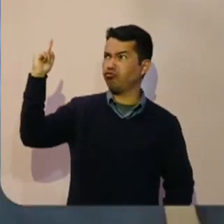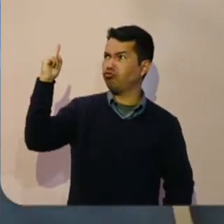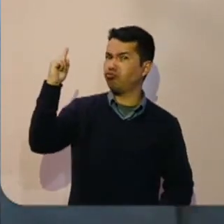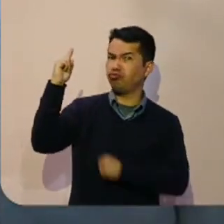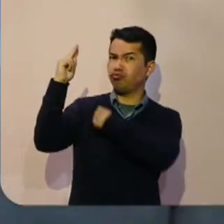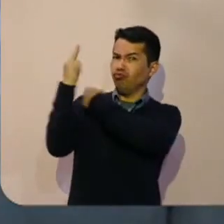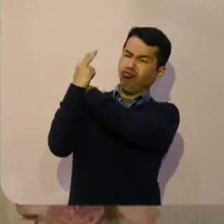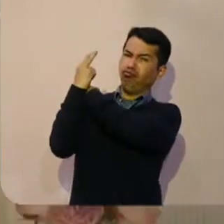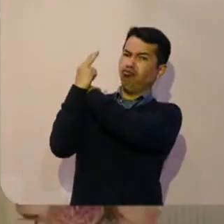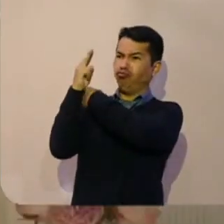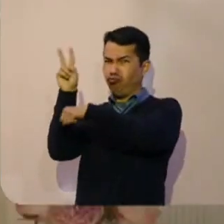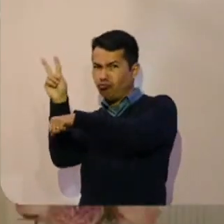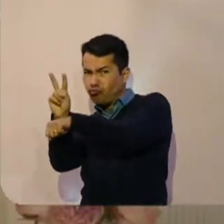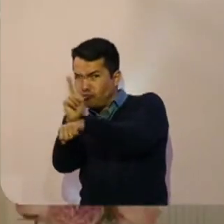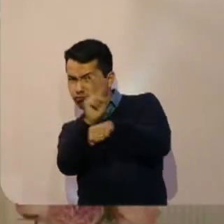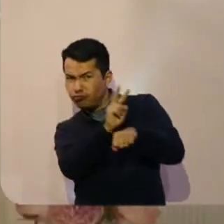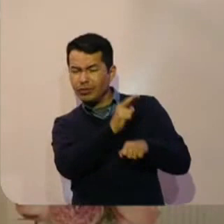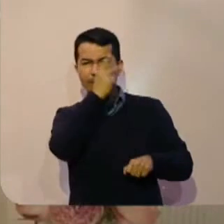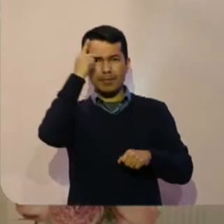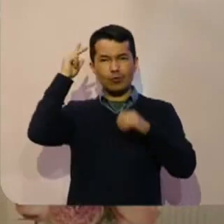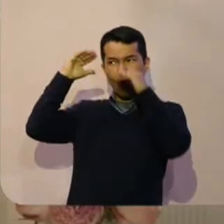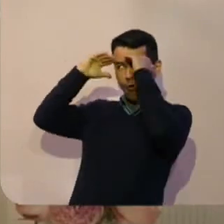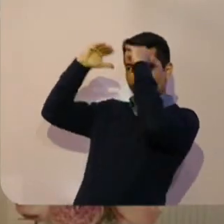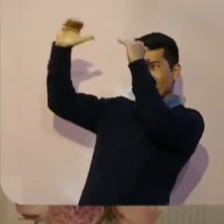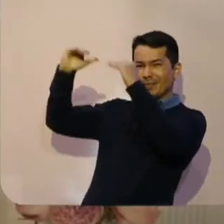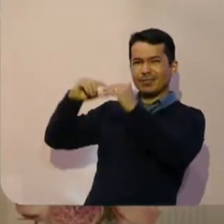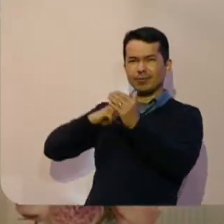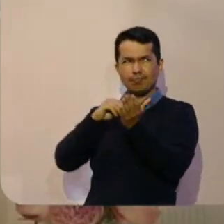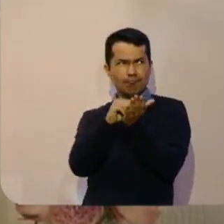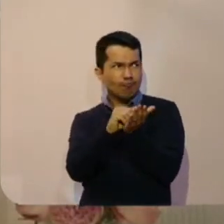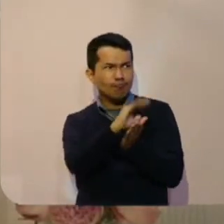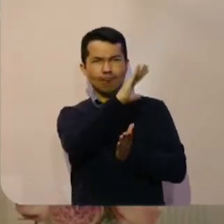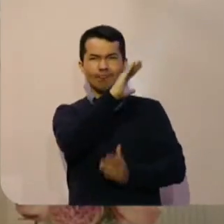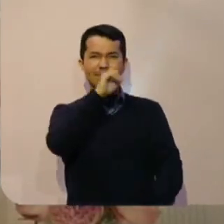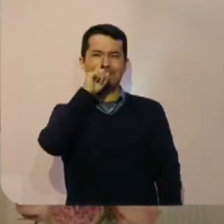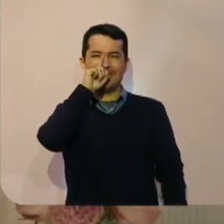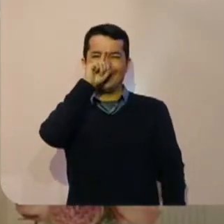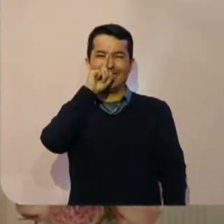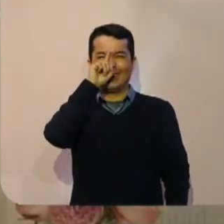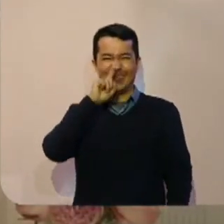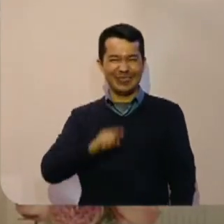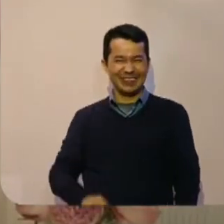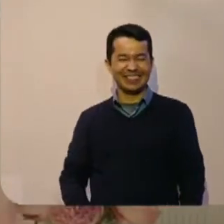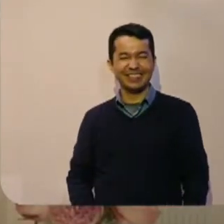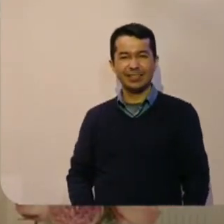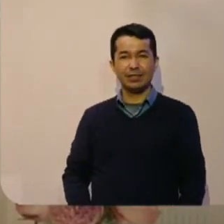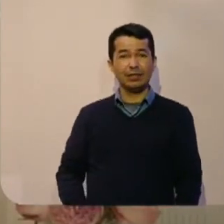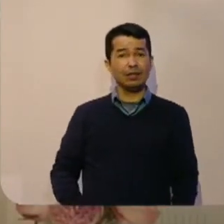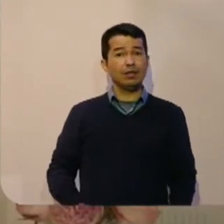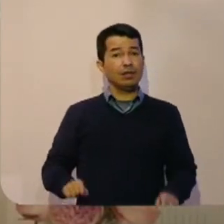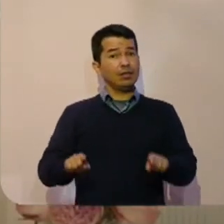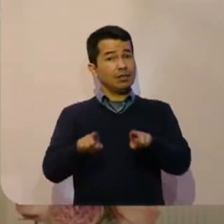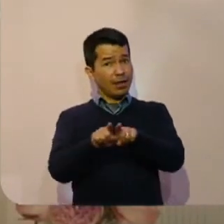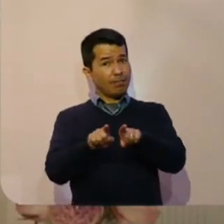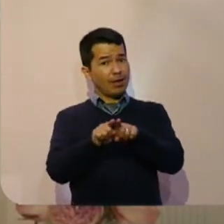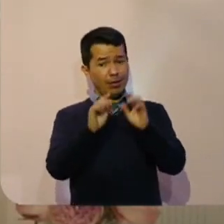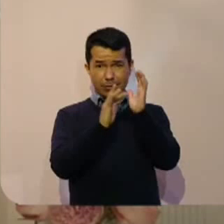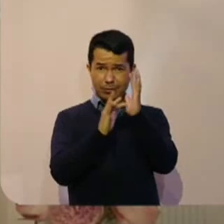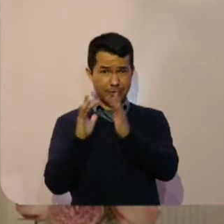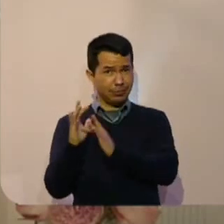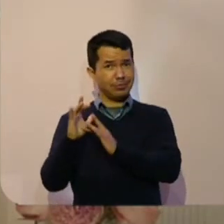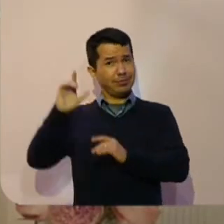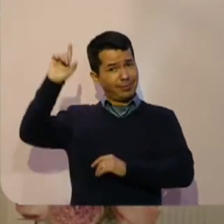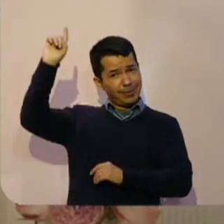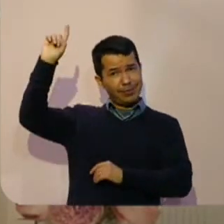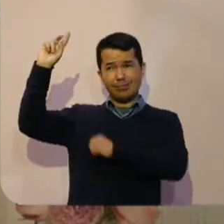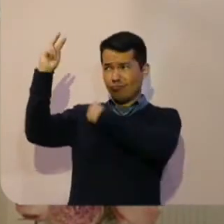protege do perigo. E sabe, mais do que isso, ele cuida do nosso amanhã. Porque uma das razões da